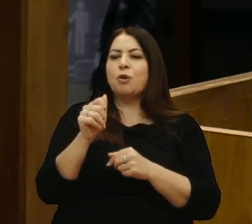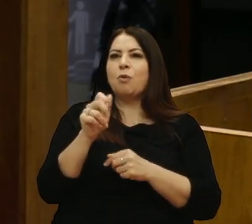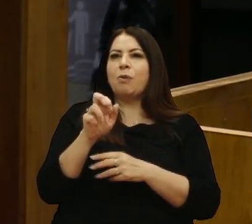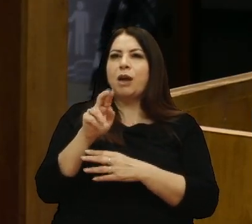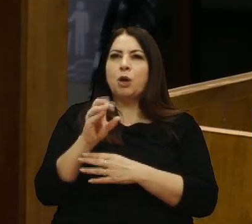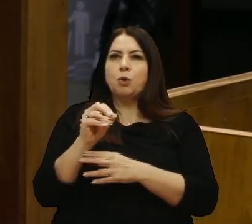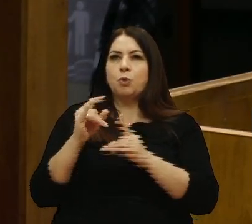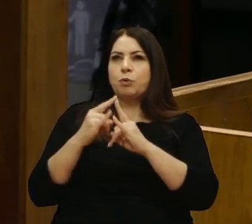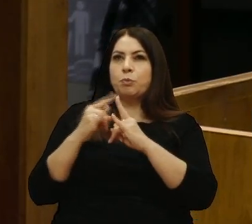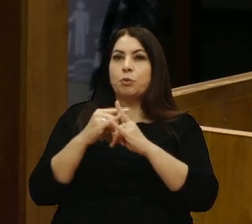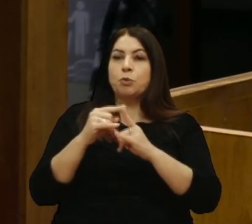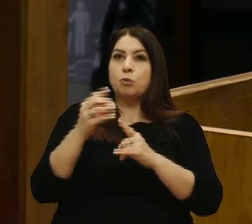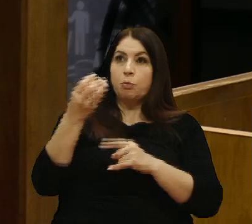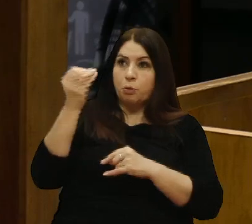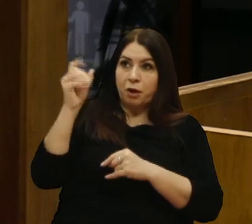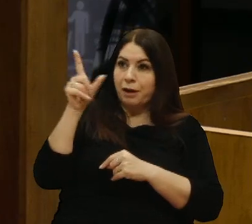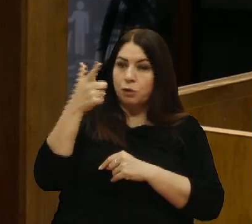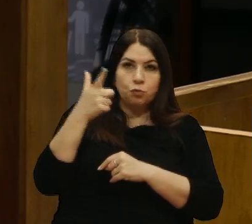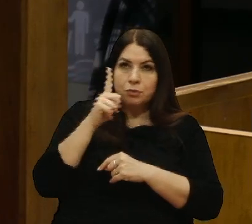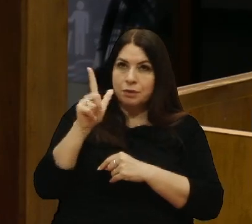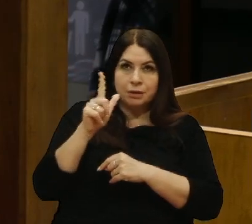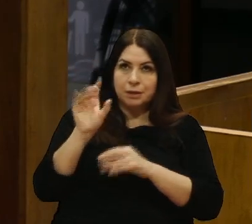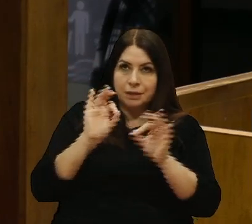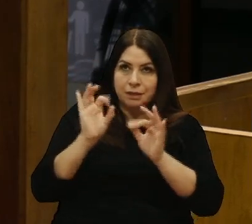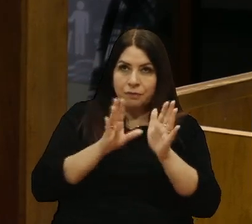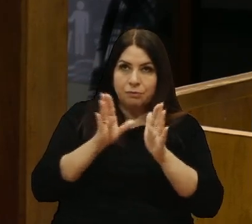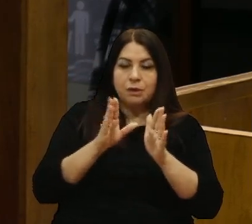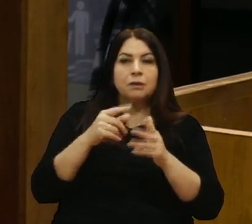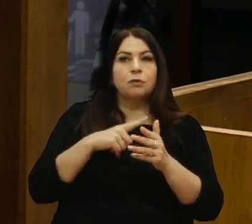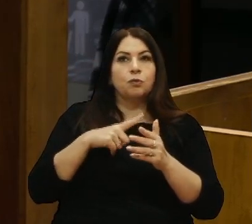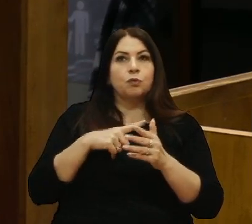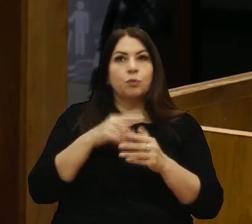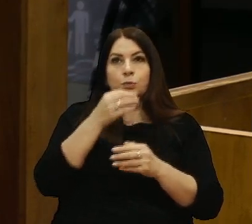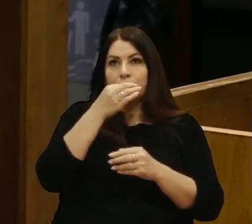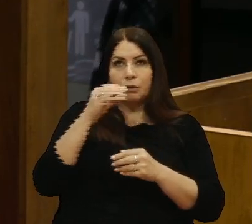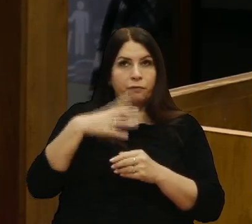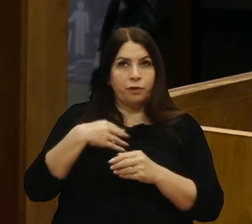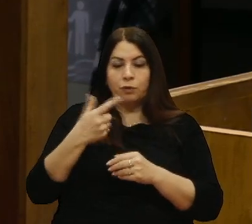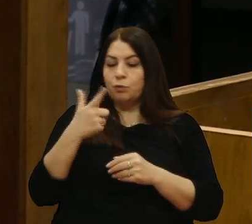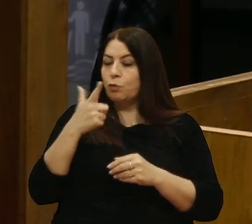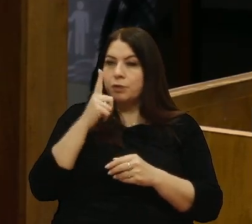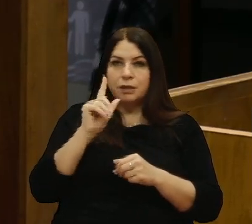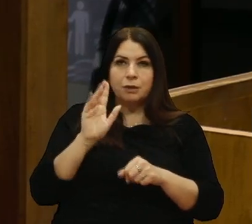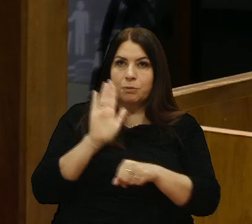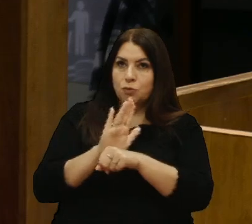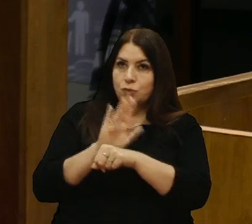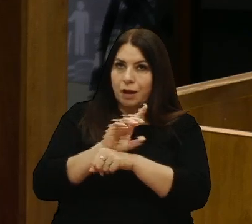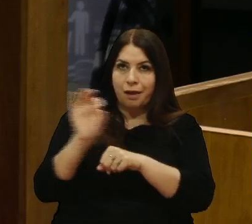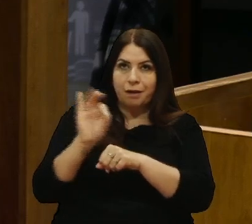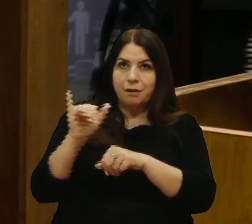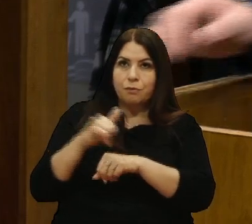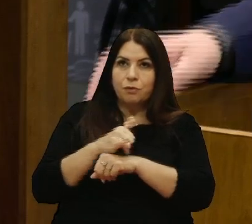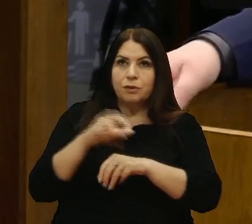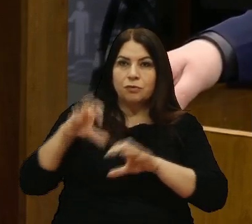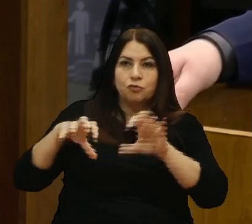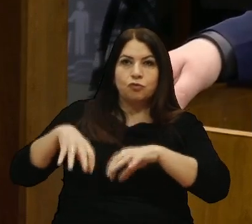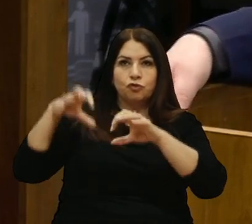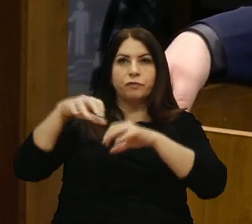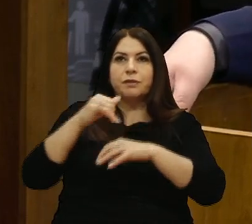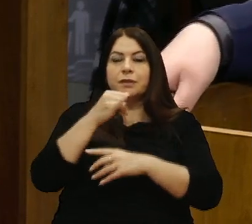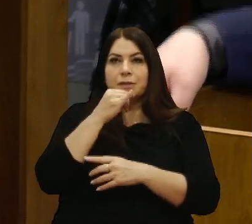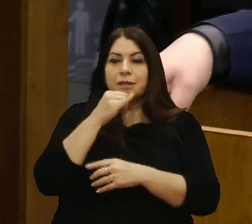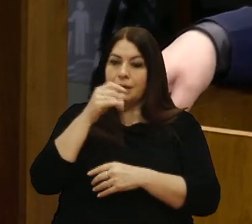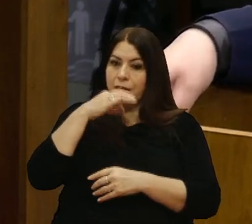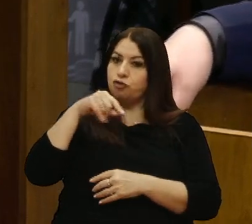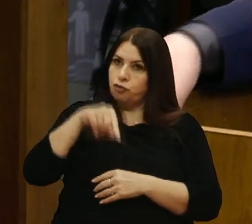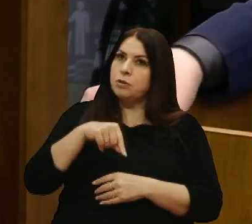ficou inviabilizado, né, sem viabilidade, onde o Salgado Filho não serviu mais naquela oportunidade de enchente triste do Rio Grande do Sul,